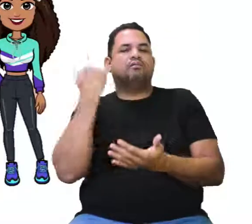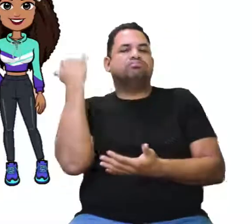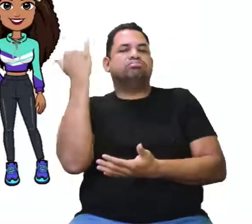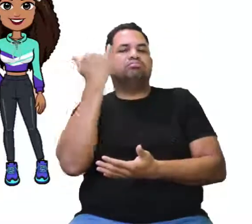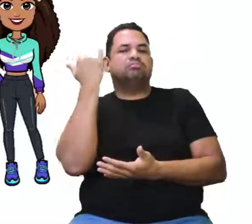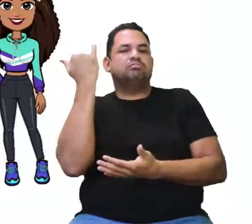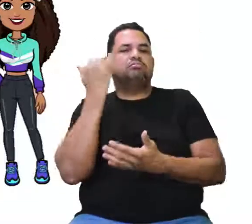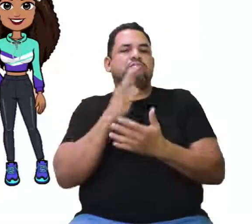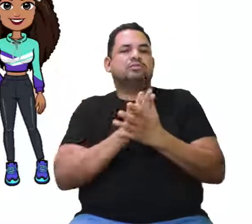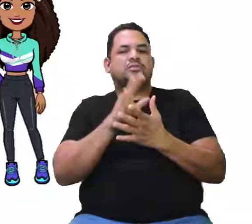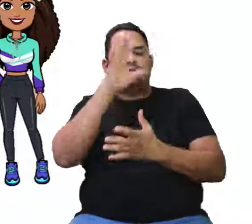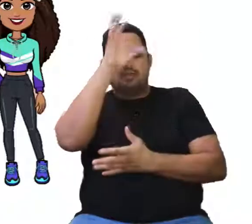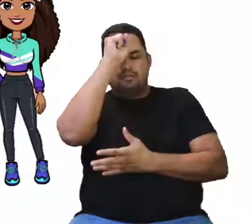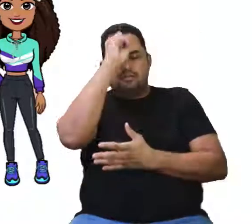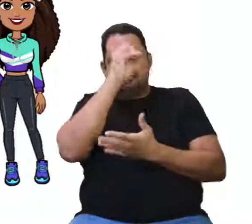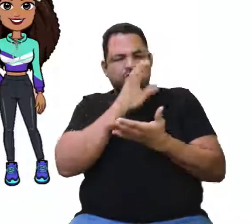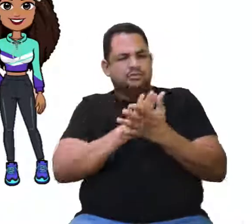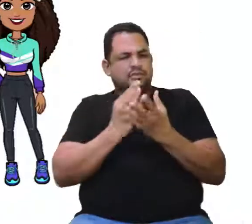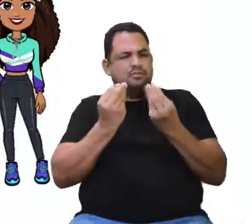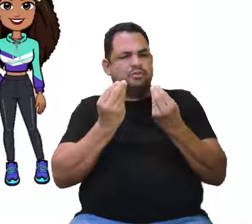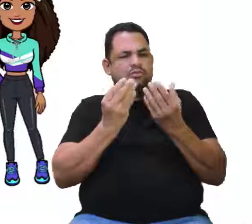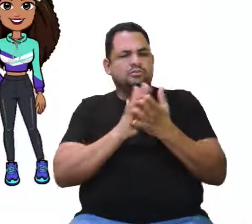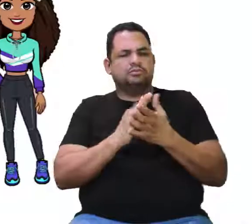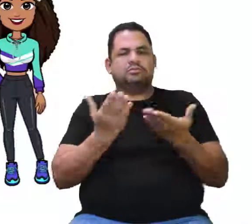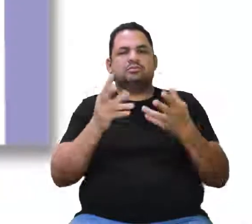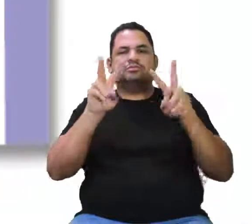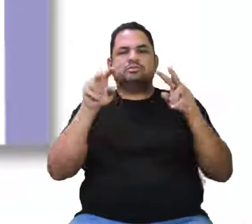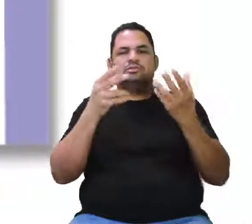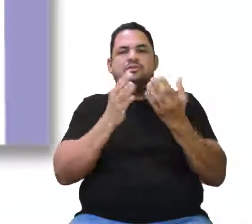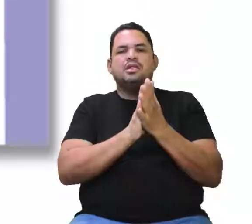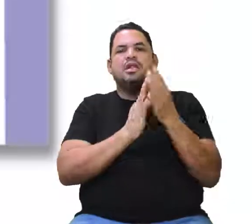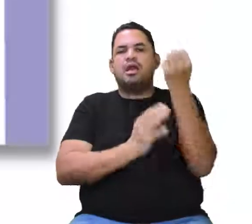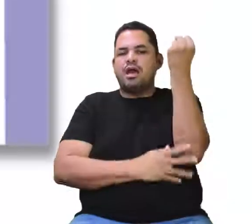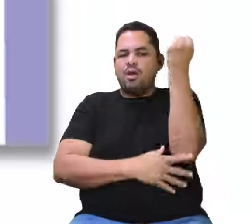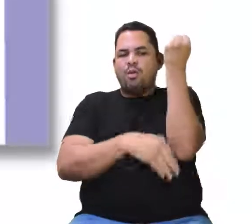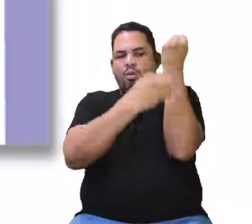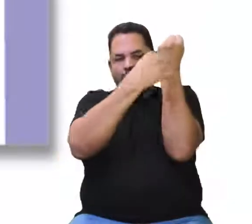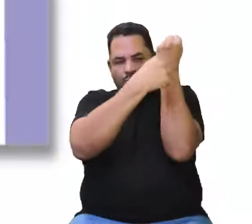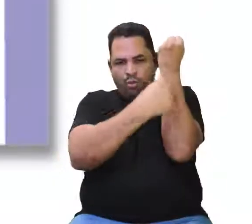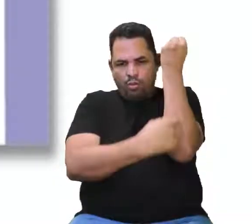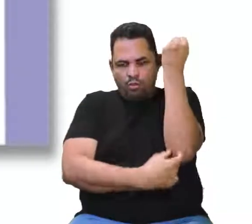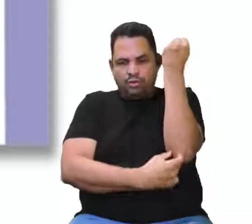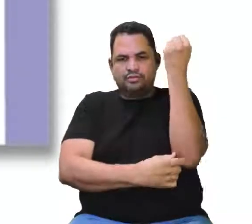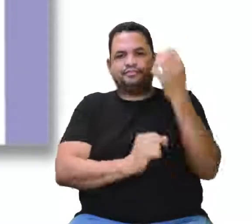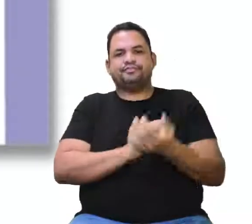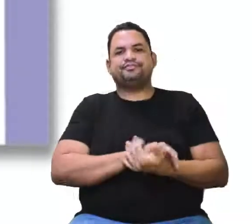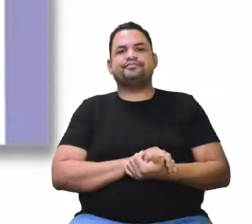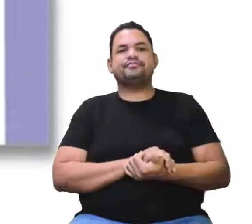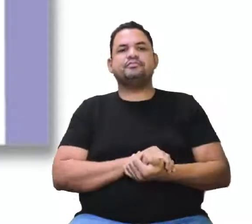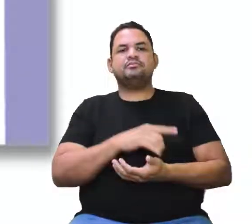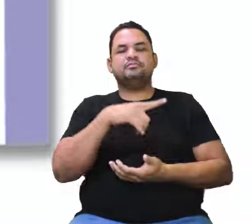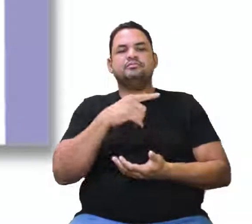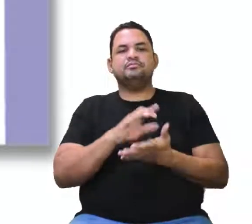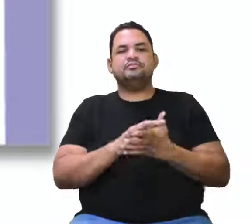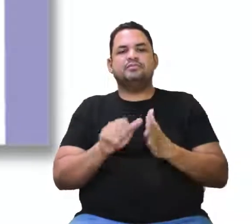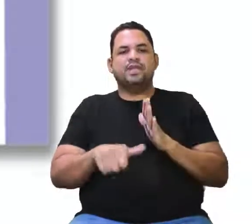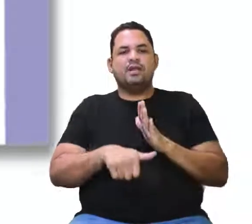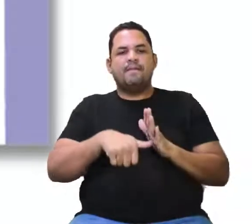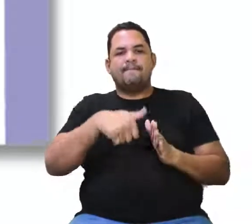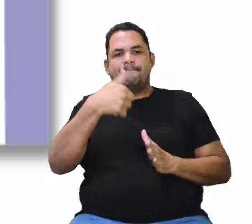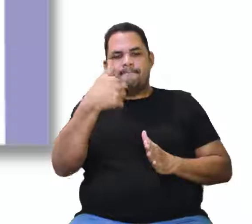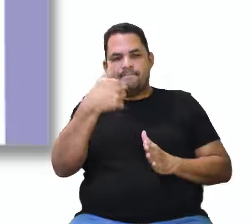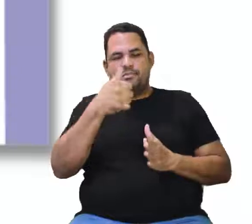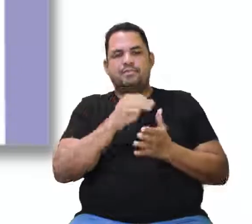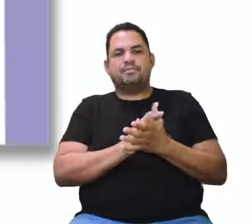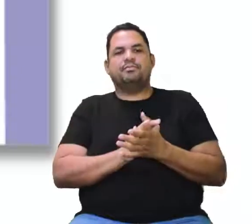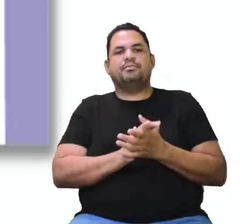aprender muito relacionado à nossa coluna vertebral. Nós temos aí uma agenda de aula. Nosso primeiro ponto aí